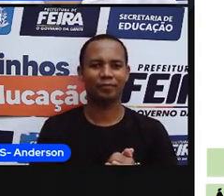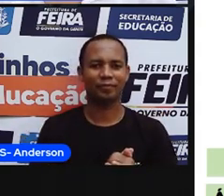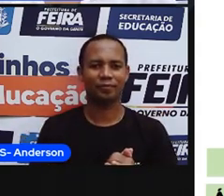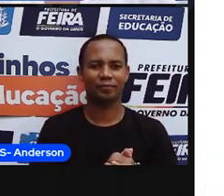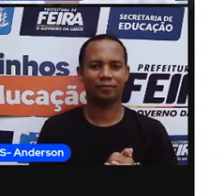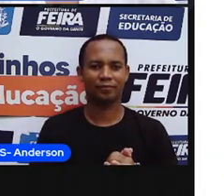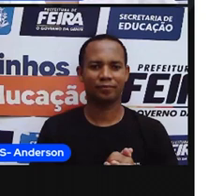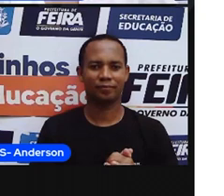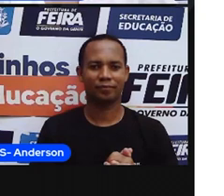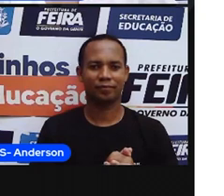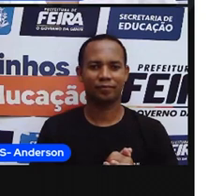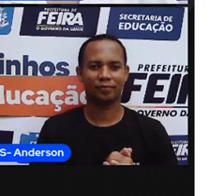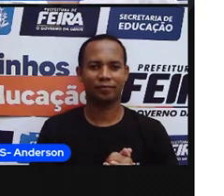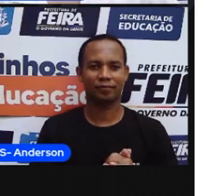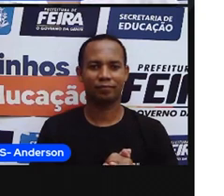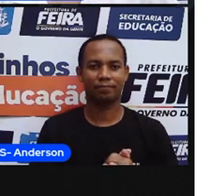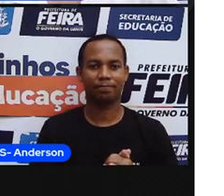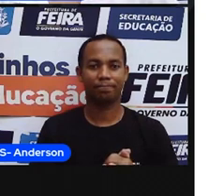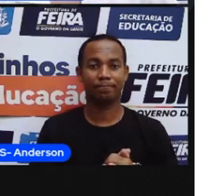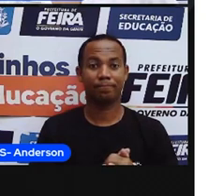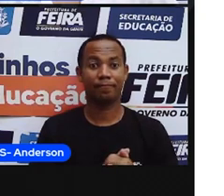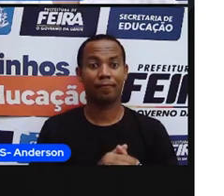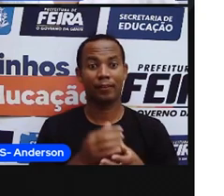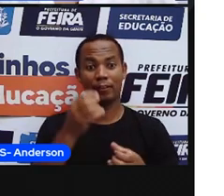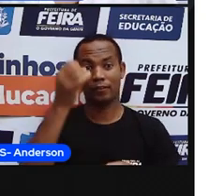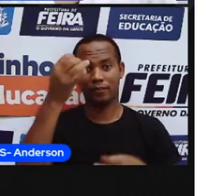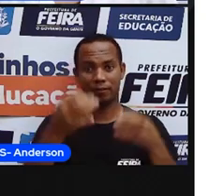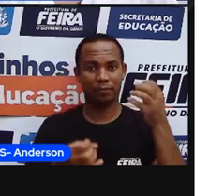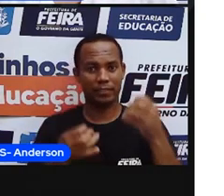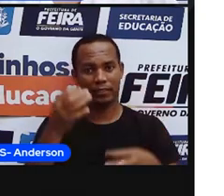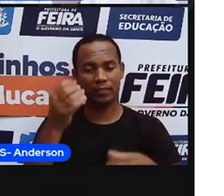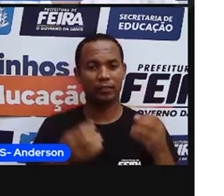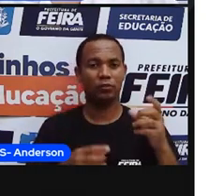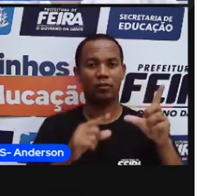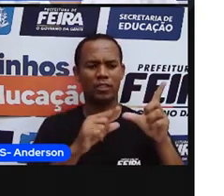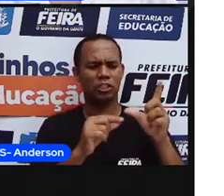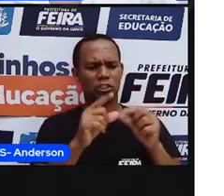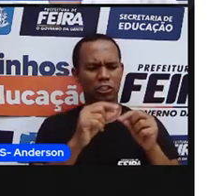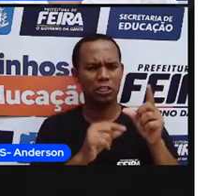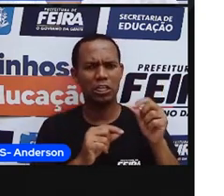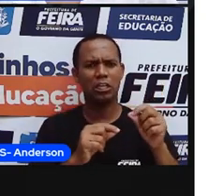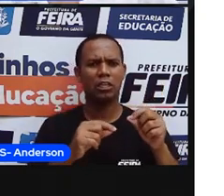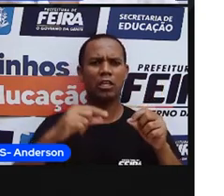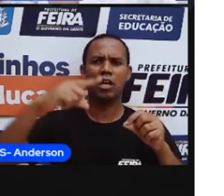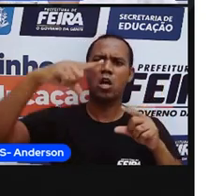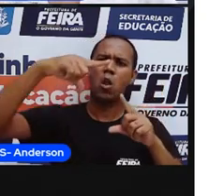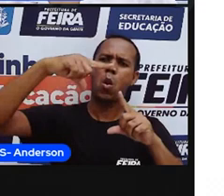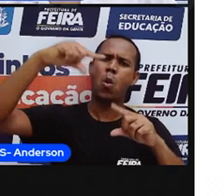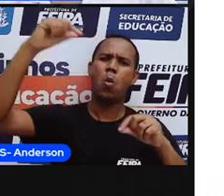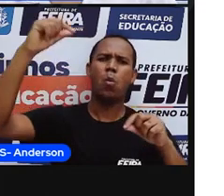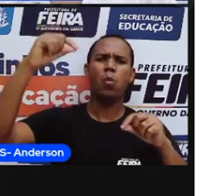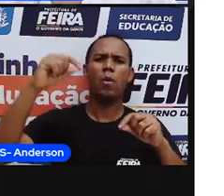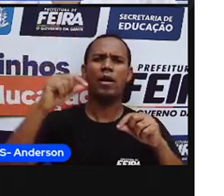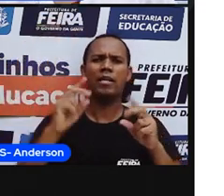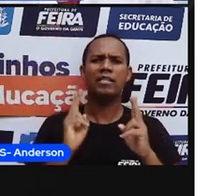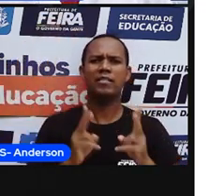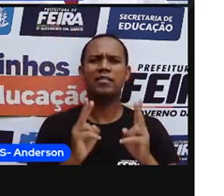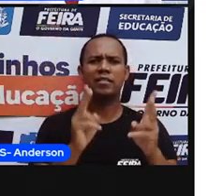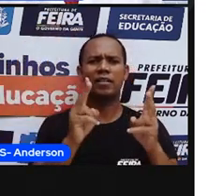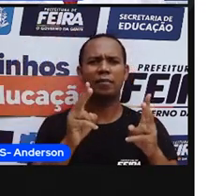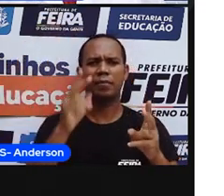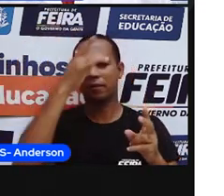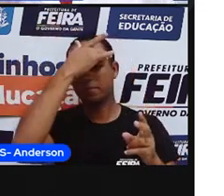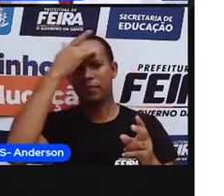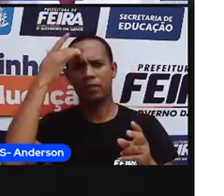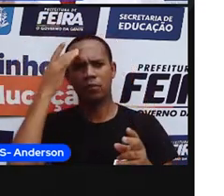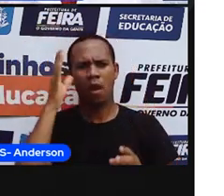Vamos lá, aqui. Bom, os fenômenos das estrelas e da Lua sempre despertaram a curiosidade